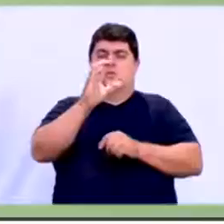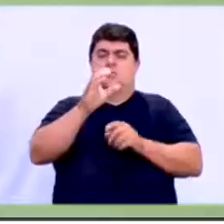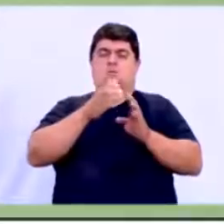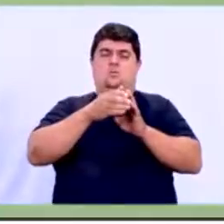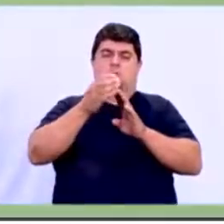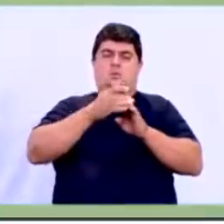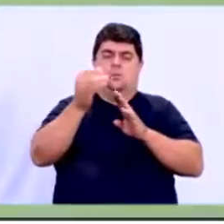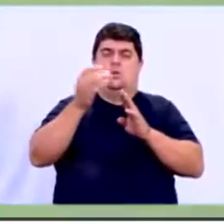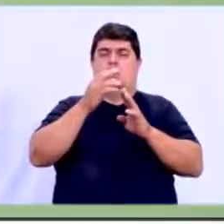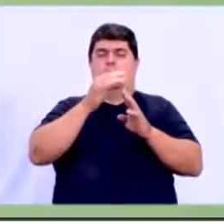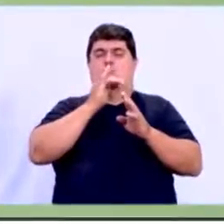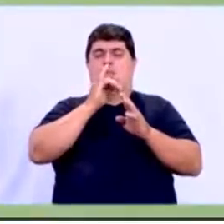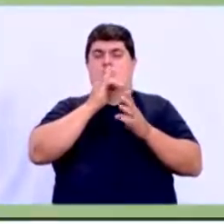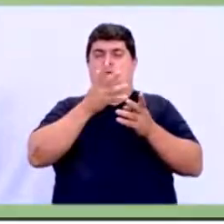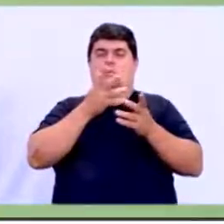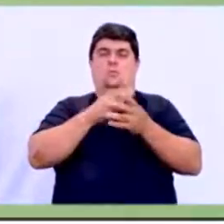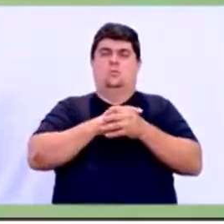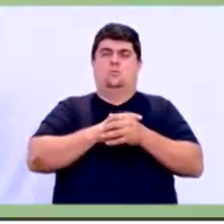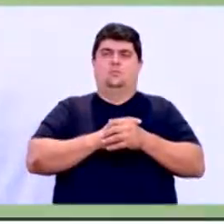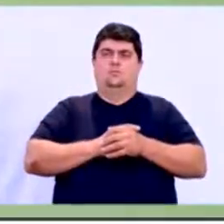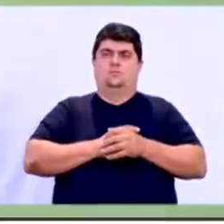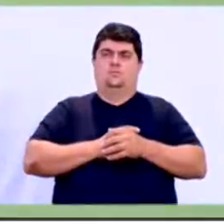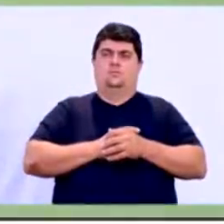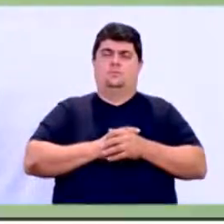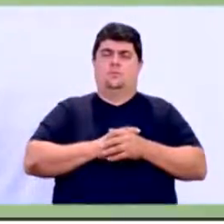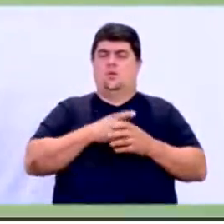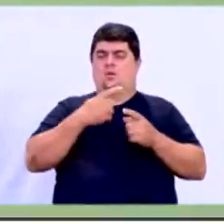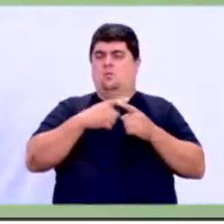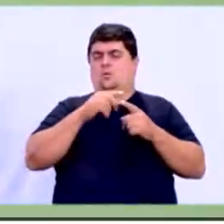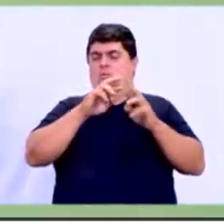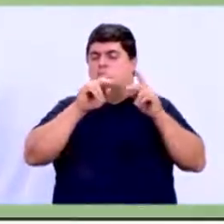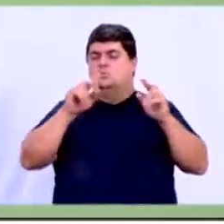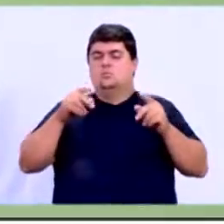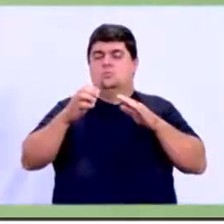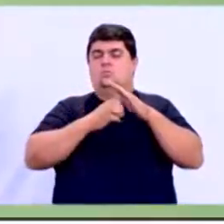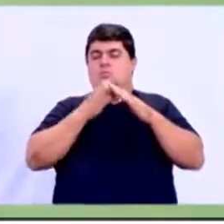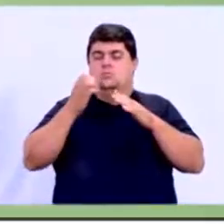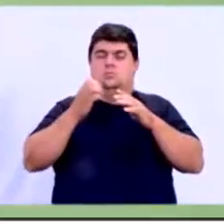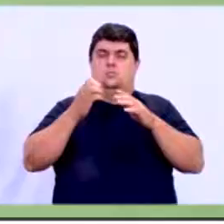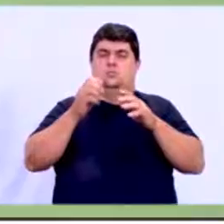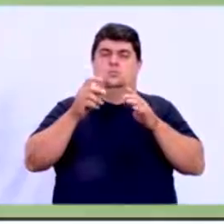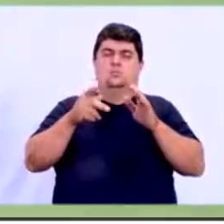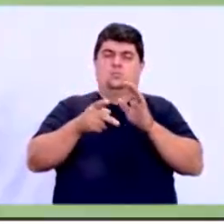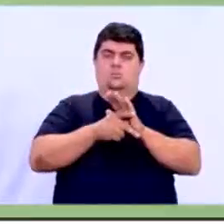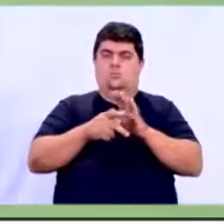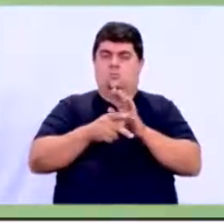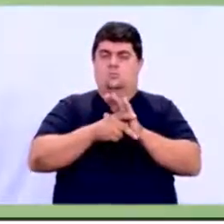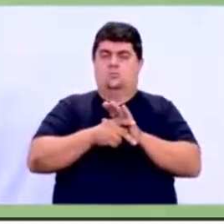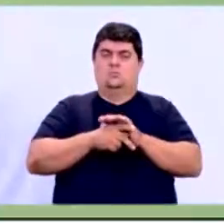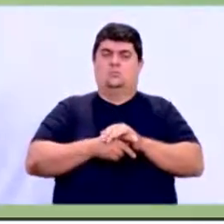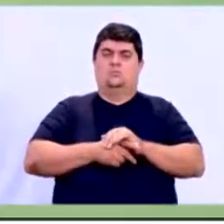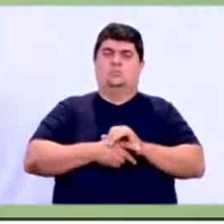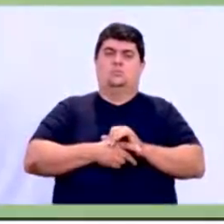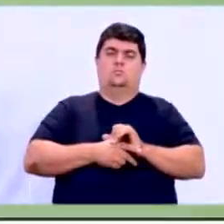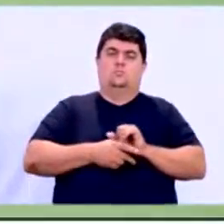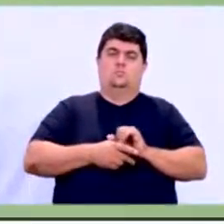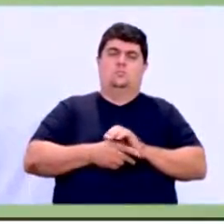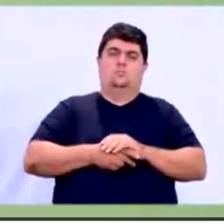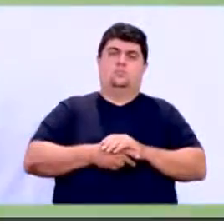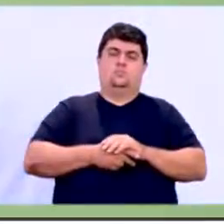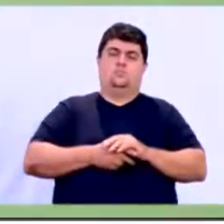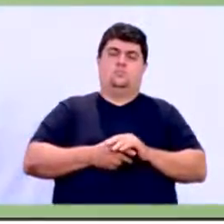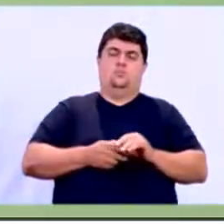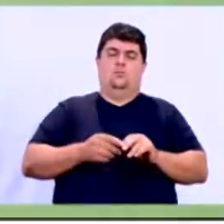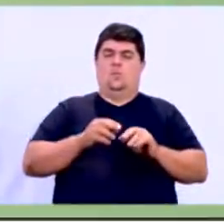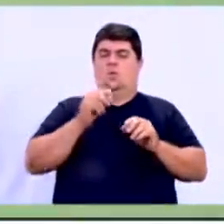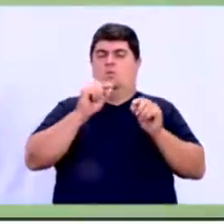enfim. Continuando, o diferencial da empresa, ou seja, o que vai diferenciar a sua empresa do seu produto, do